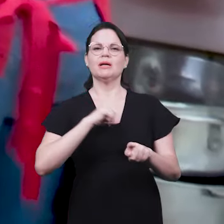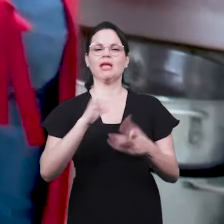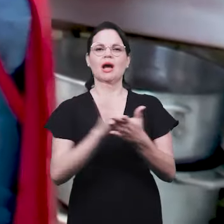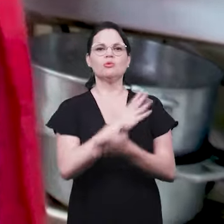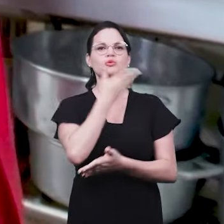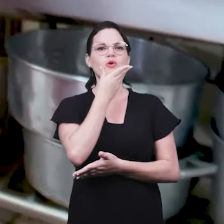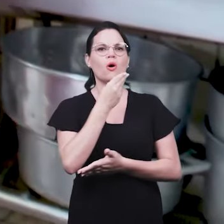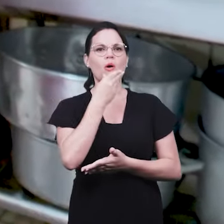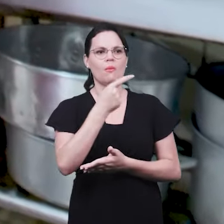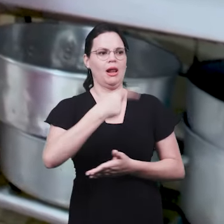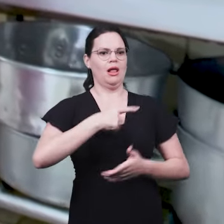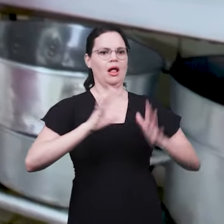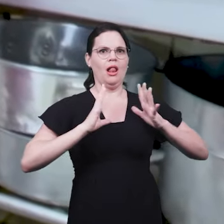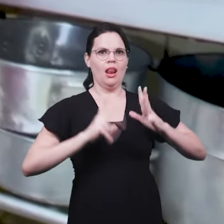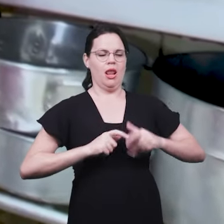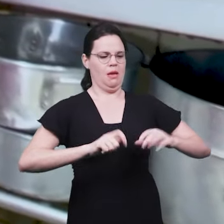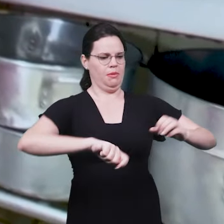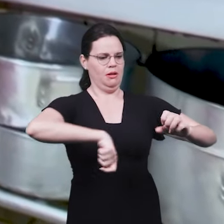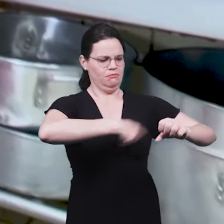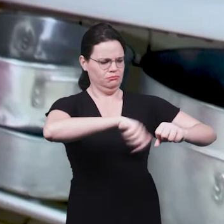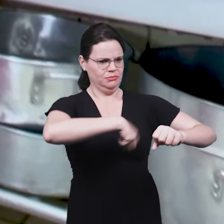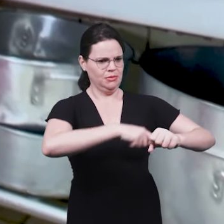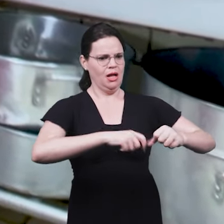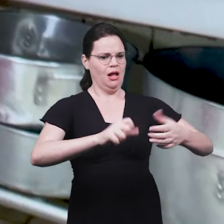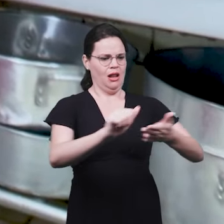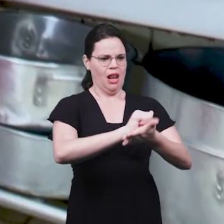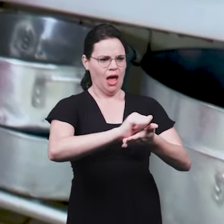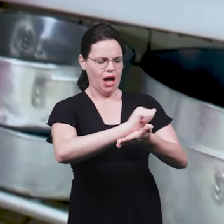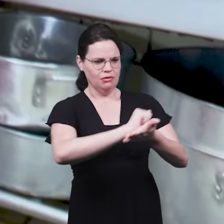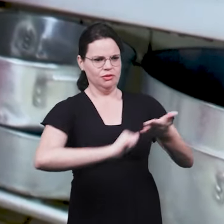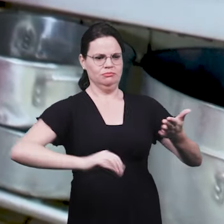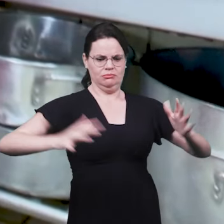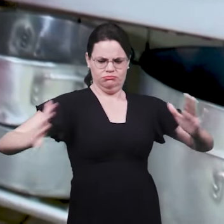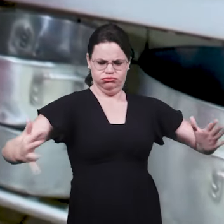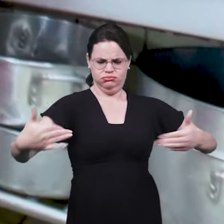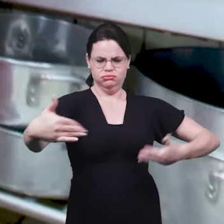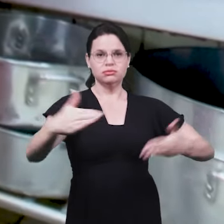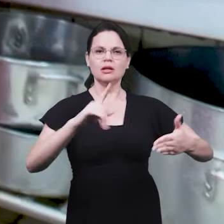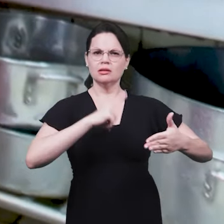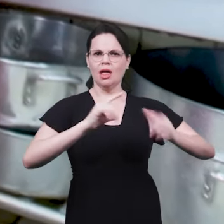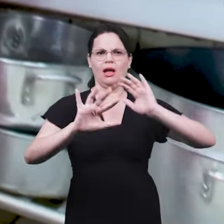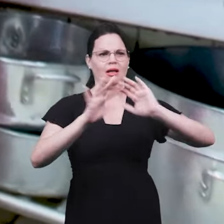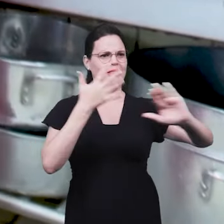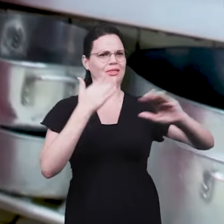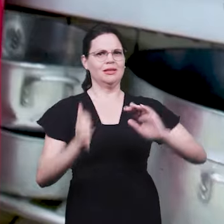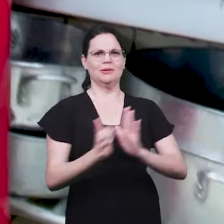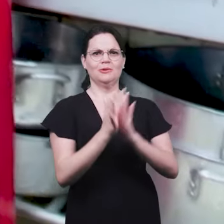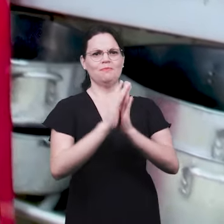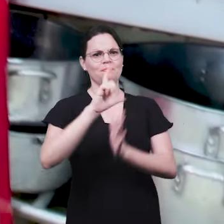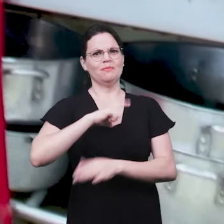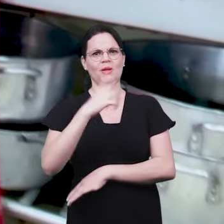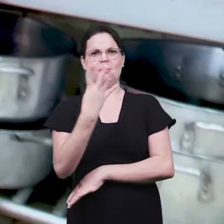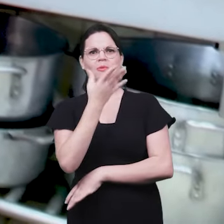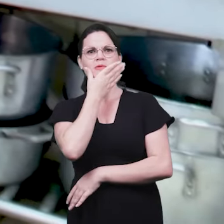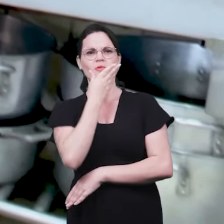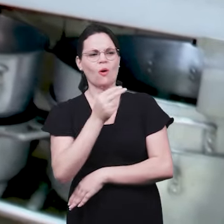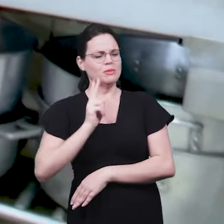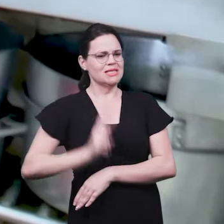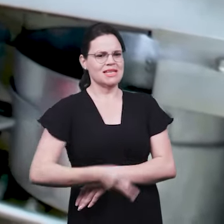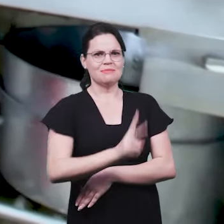panelas grandes. Aí você precisa ver, há sempre um louvor, há sempre os irmãos cantando, são quatro varões que pegam ali e não